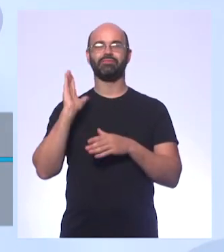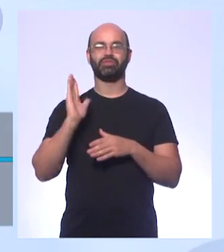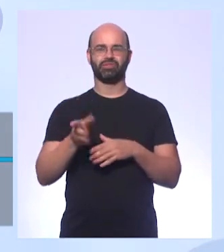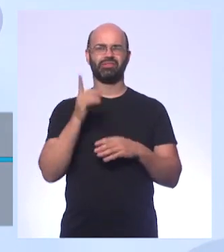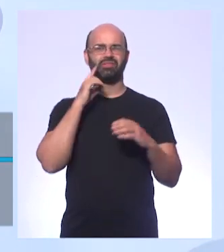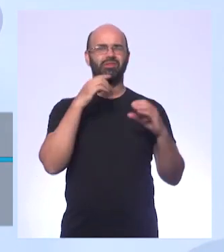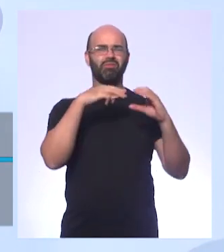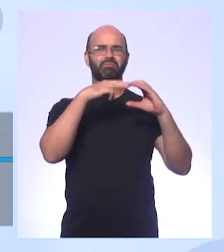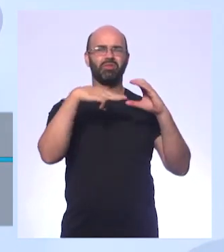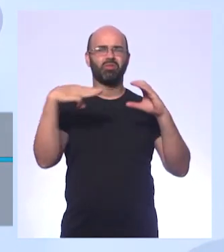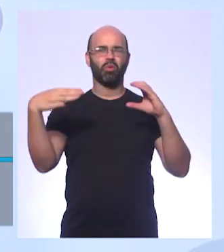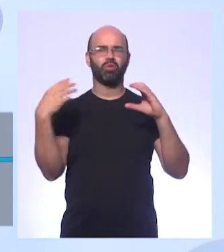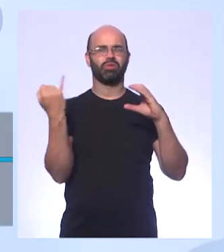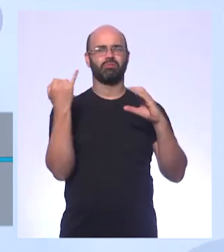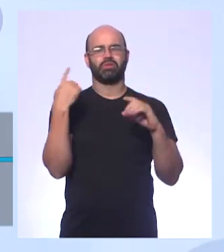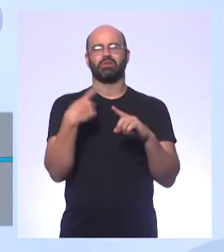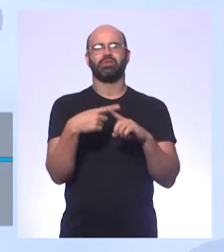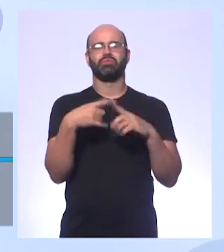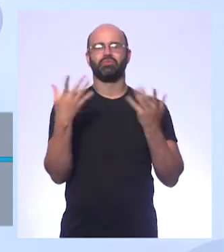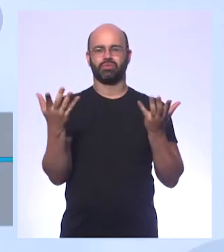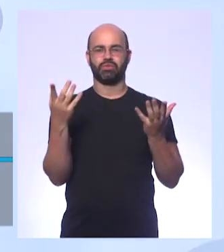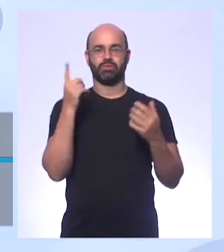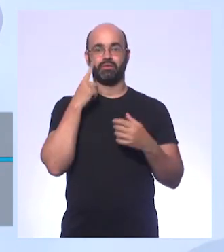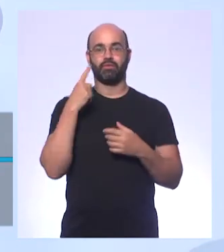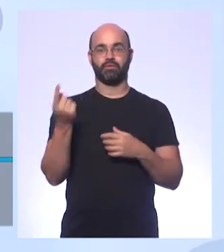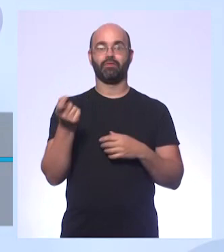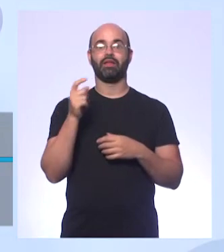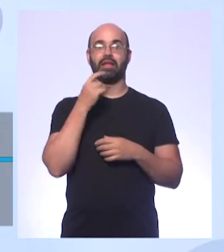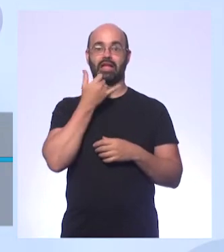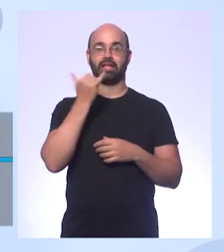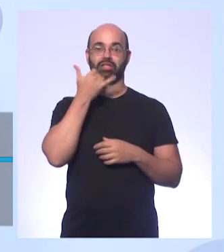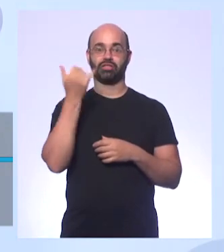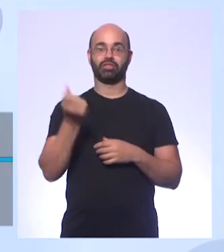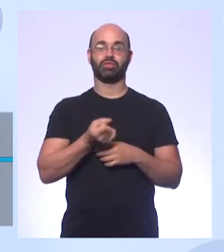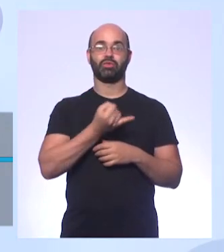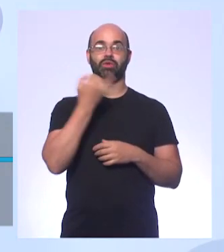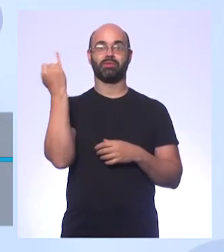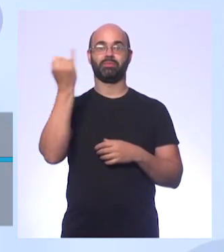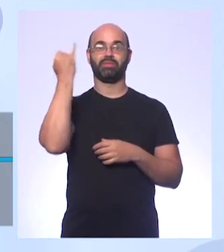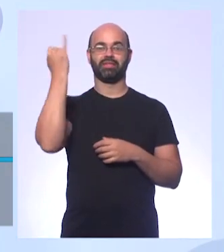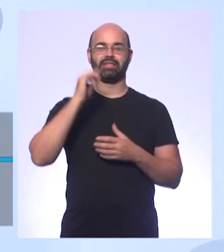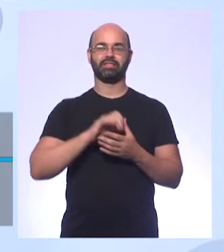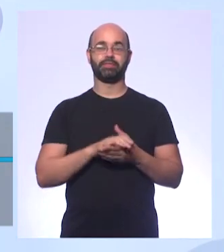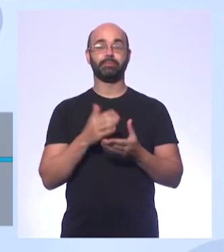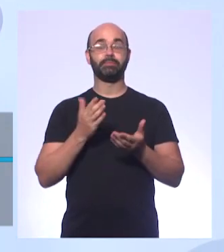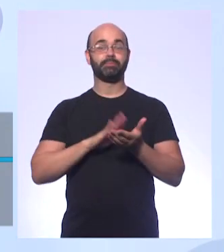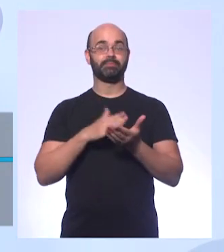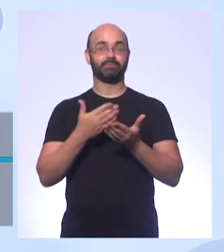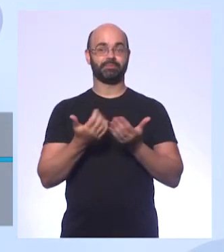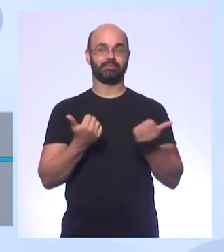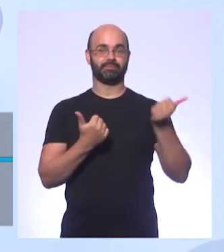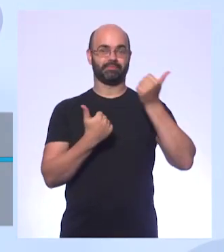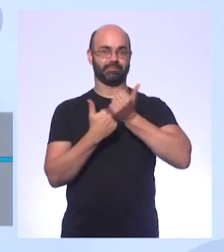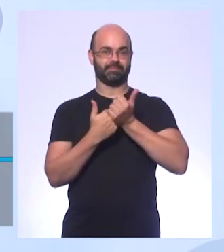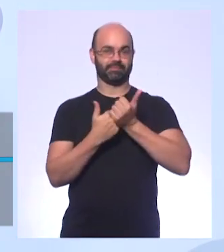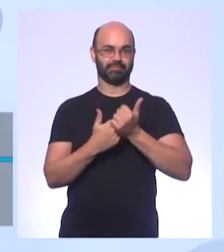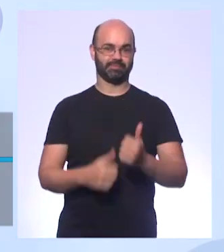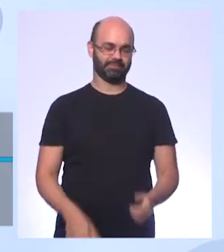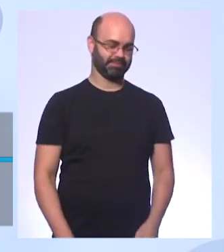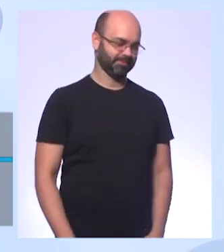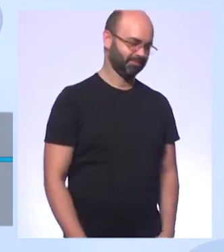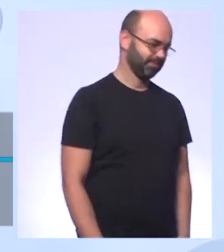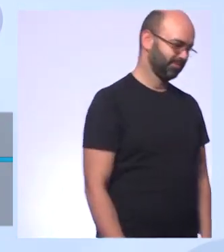mitocôndria? Tá aí, ó. É uma quantidade muito grande de energia que vai ser produzida, tá bom? Muito bem. Então, dito já